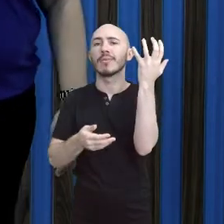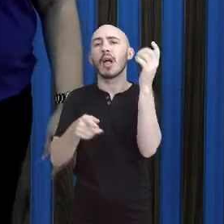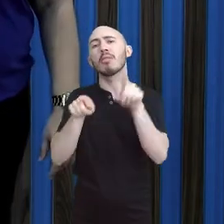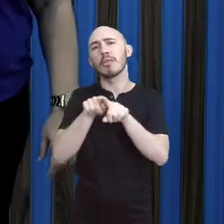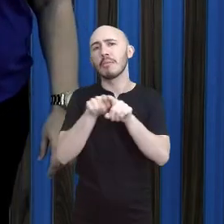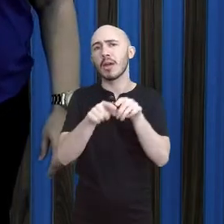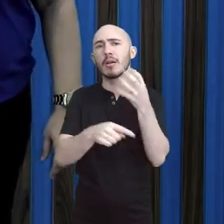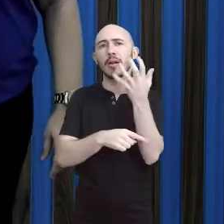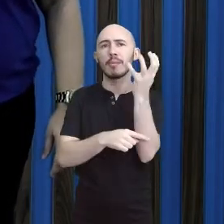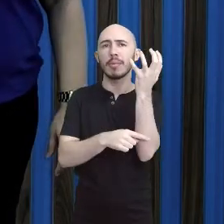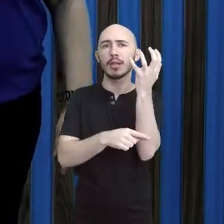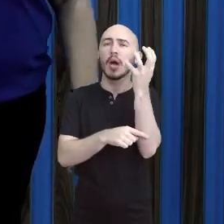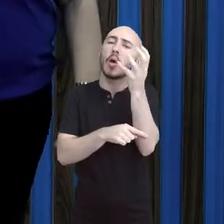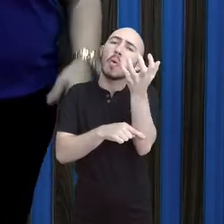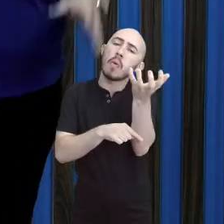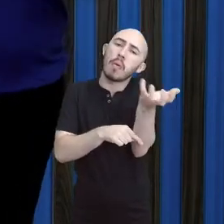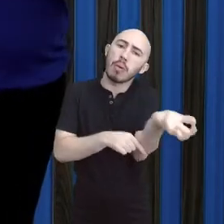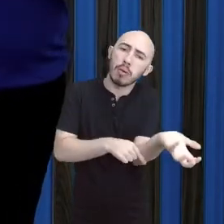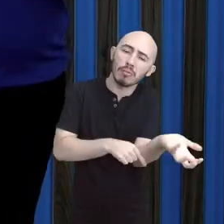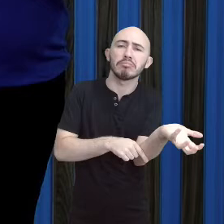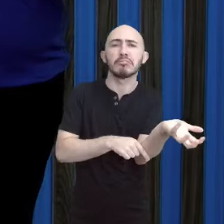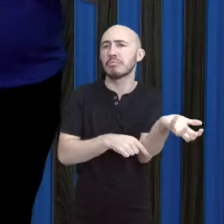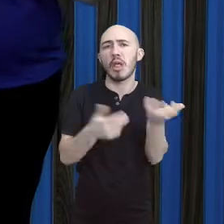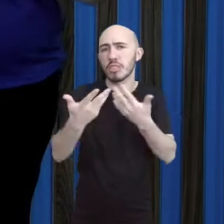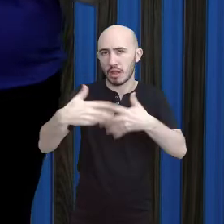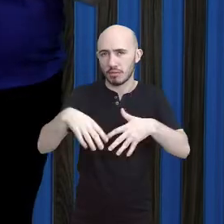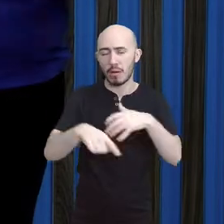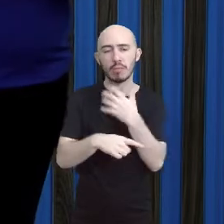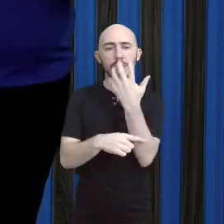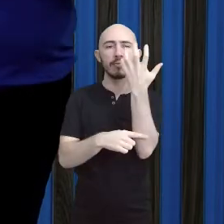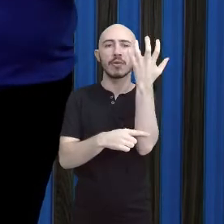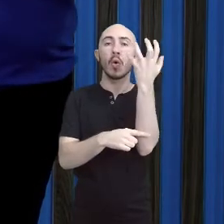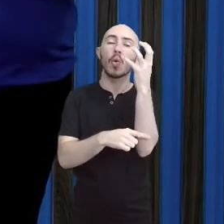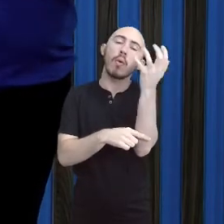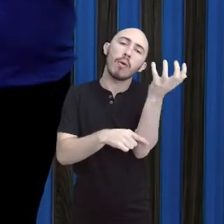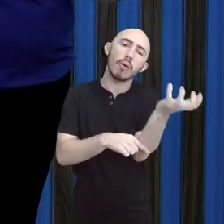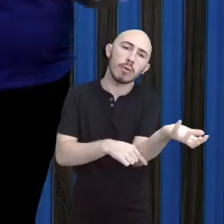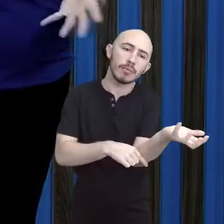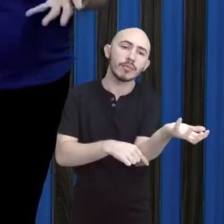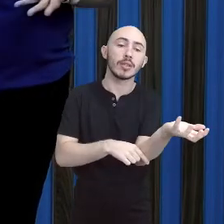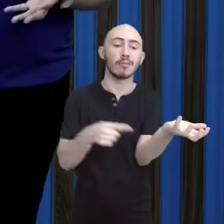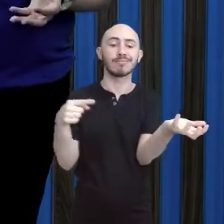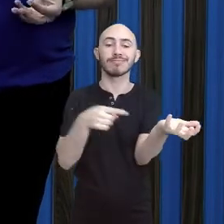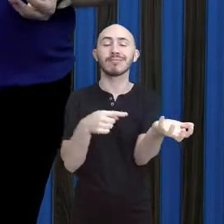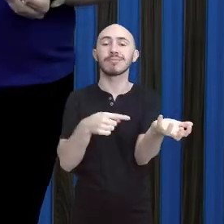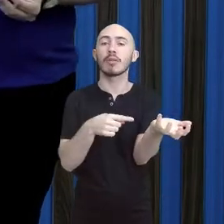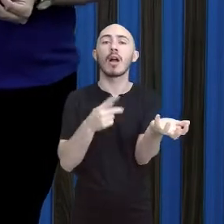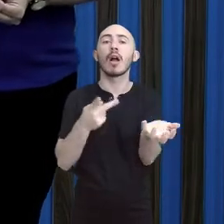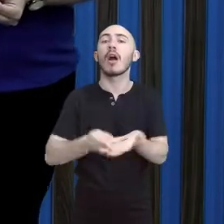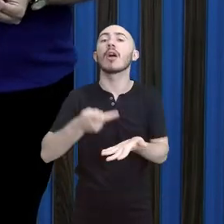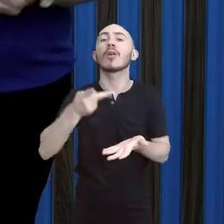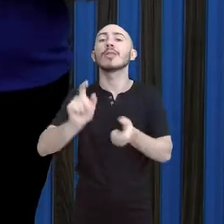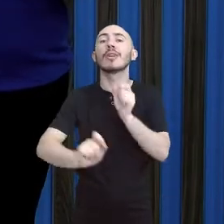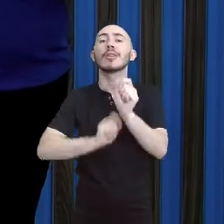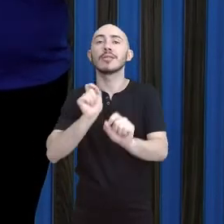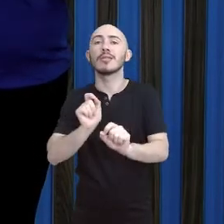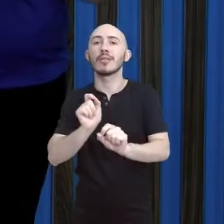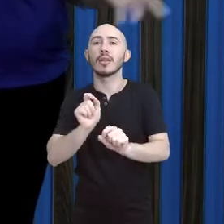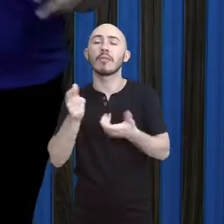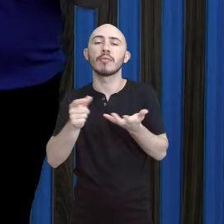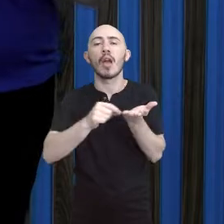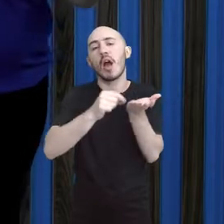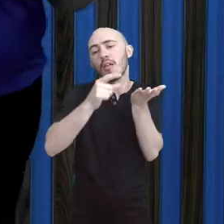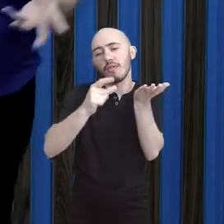planta vai morrer, né? E o que é que vai acontecer? Aquele corpo da planta, seja a folha,